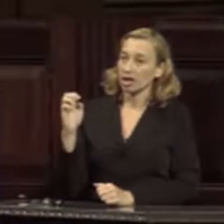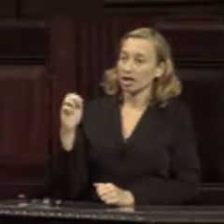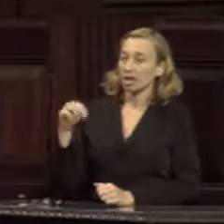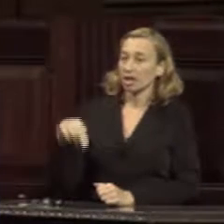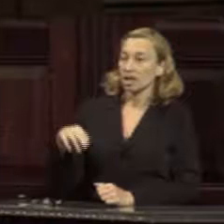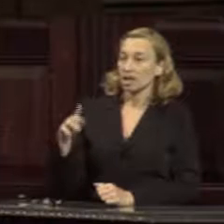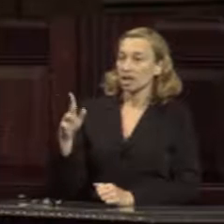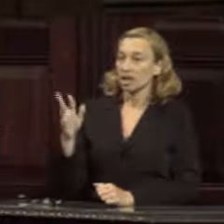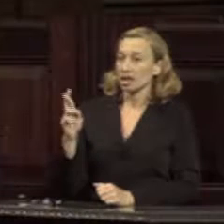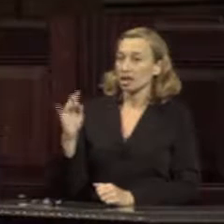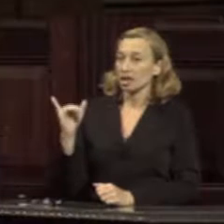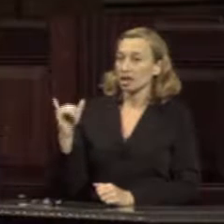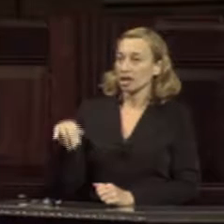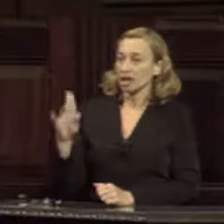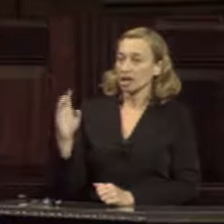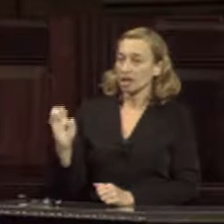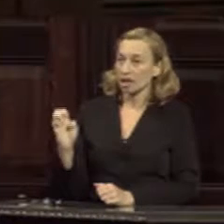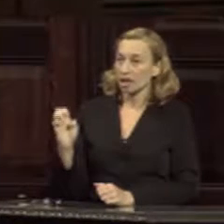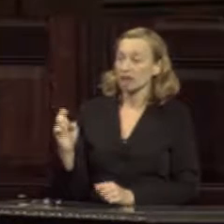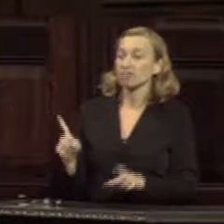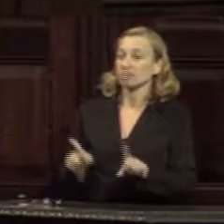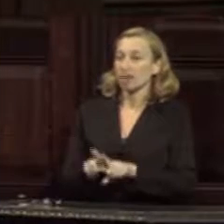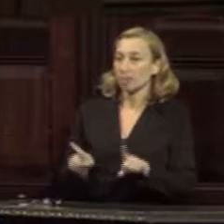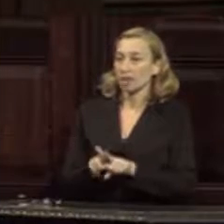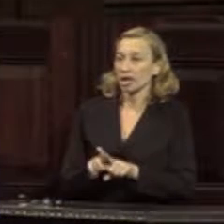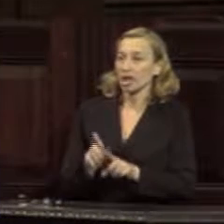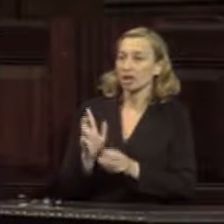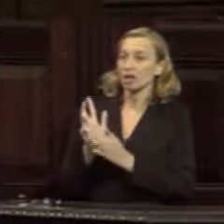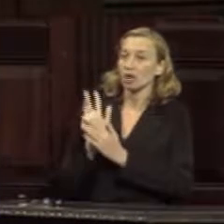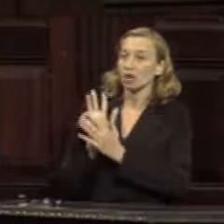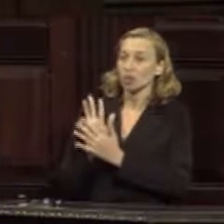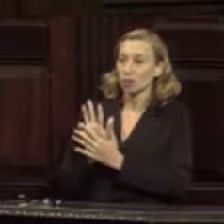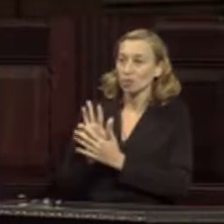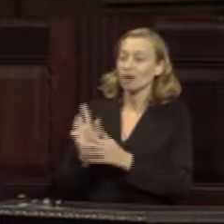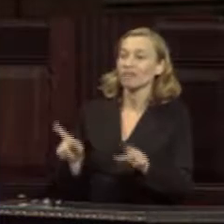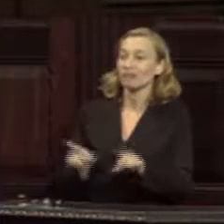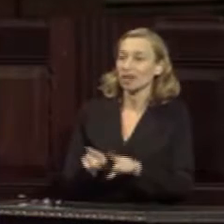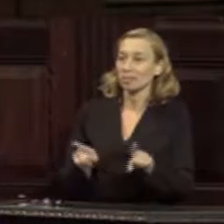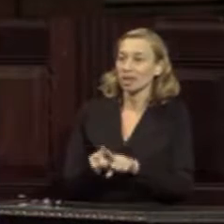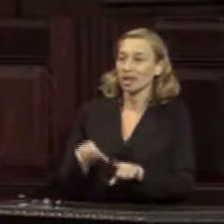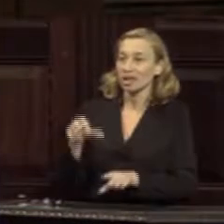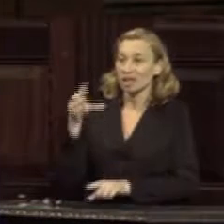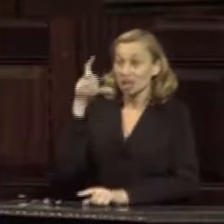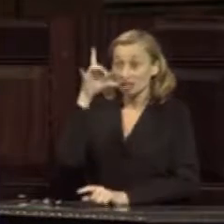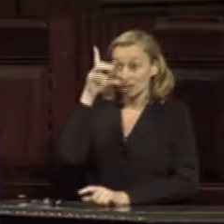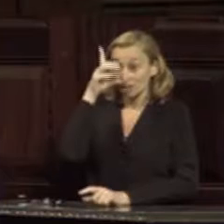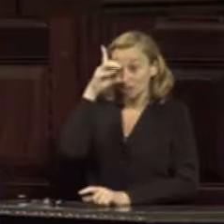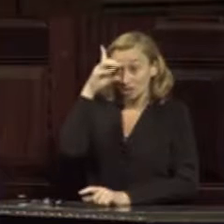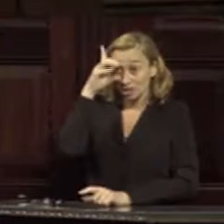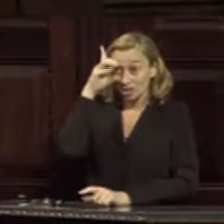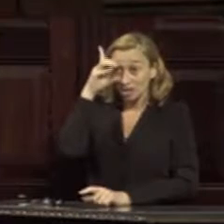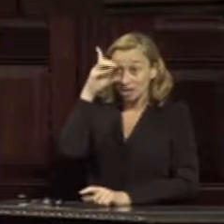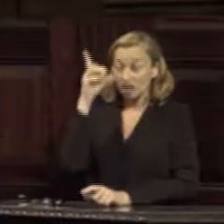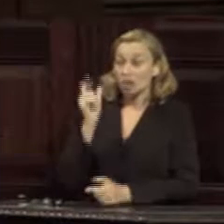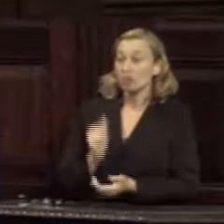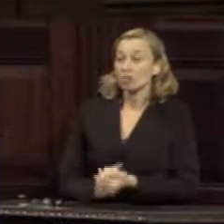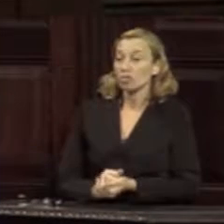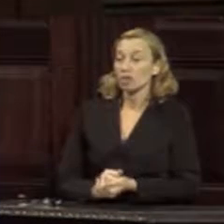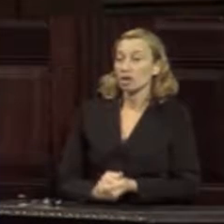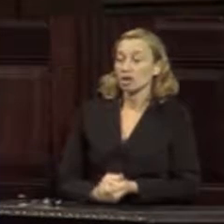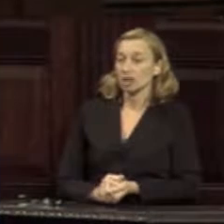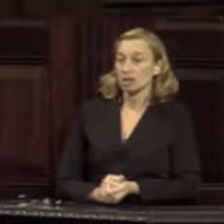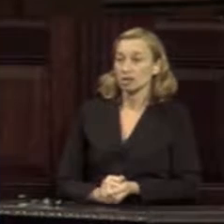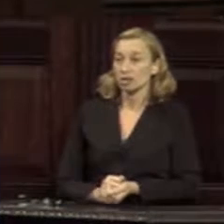uma prorrogação do Temer, e com a legitimidade da aprovação pelo